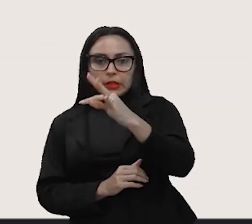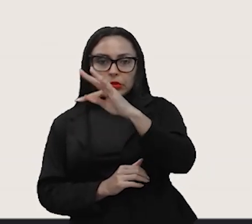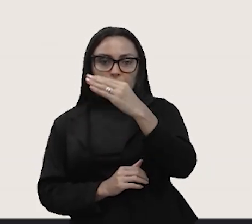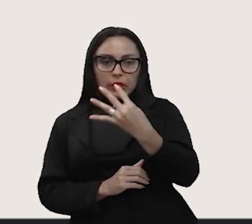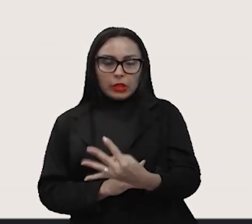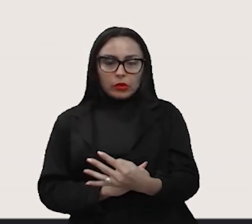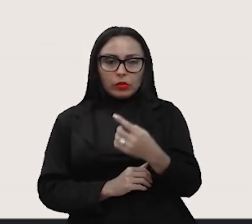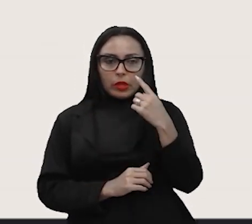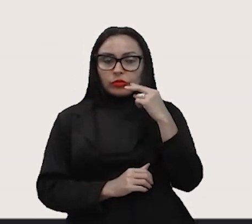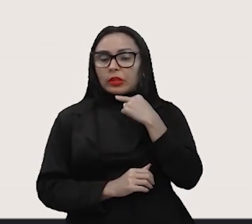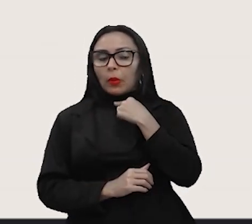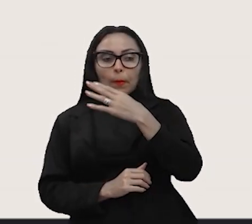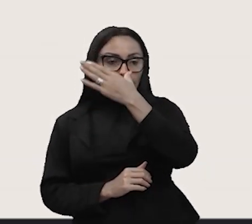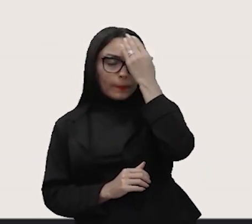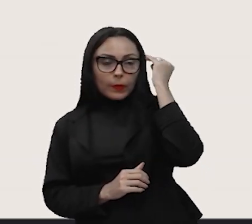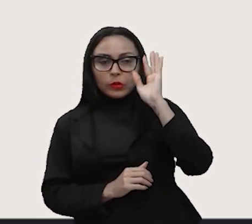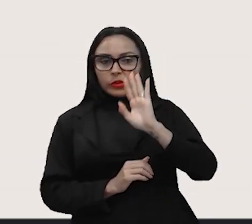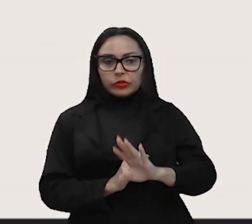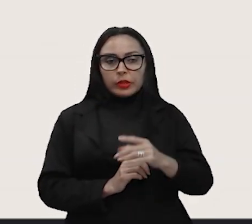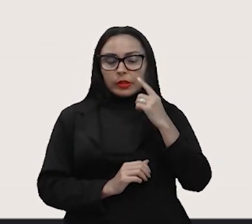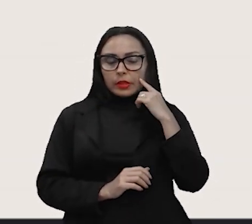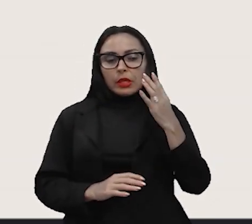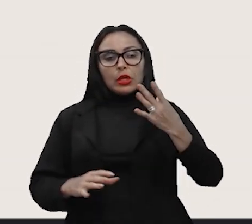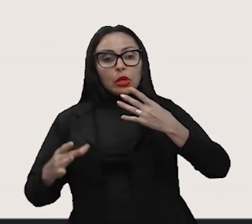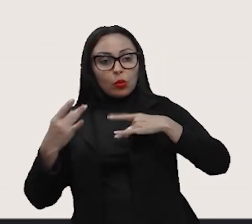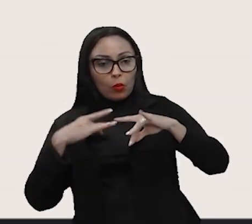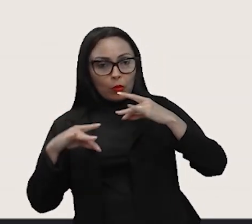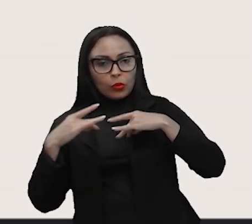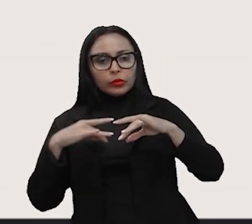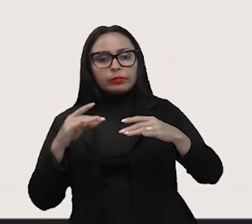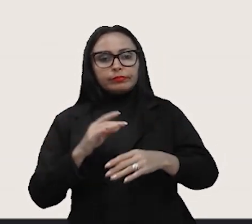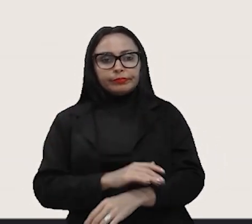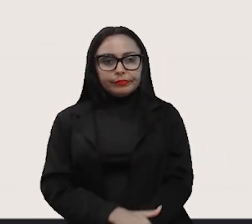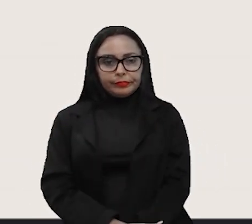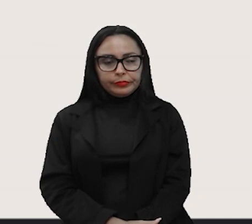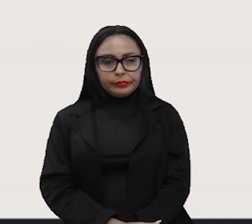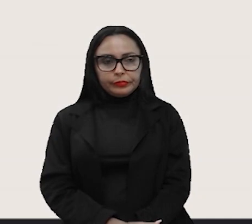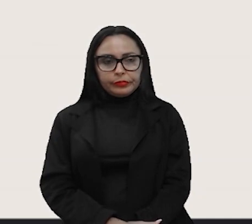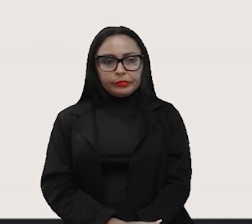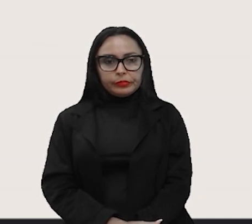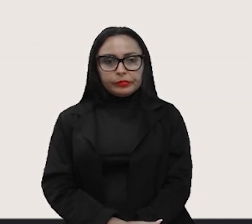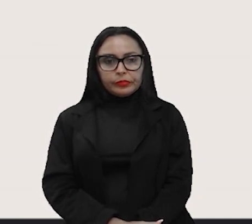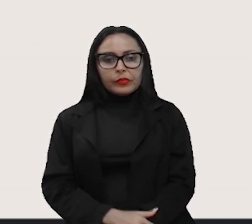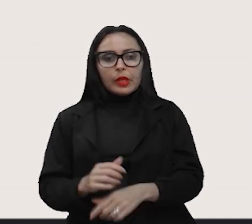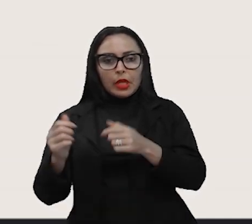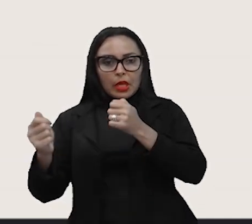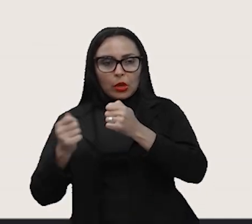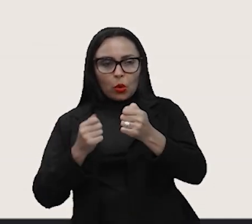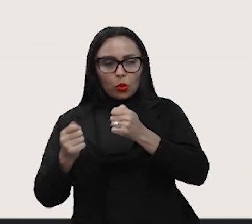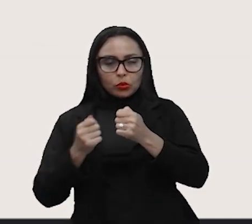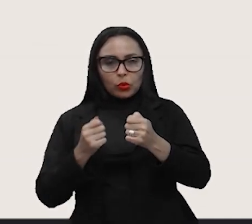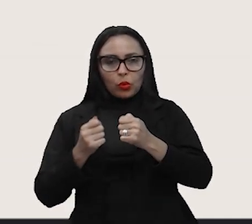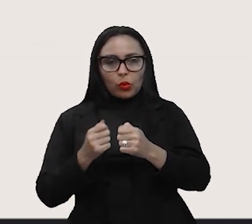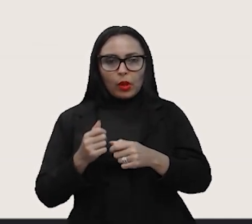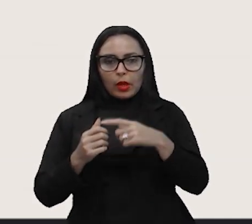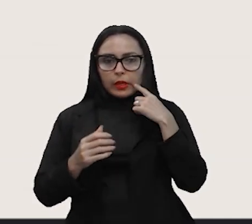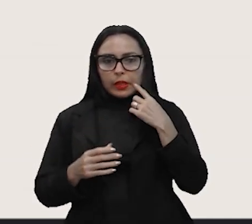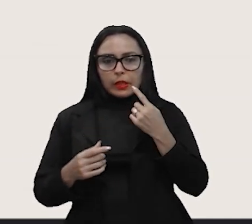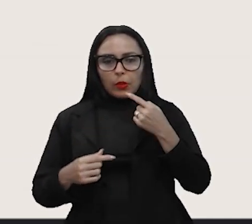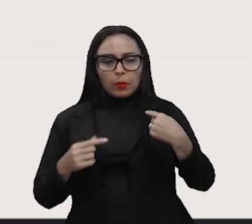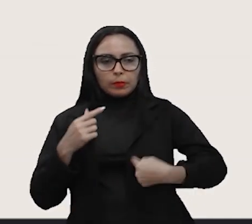pode esquecer que o hormônio T3 e o hormônio T4, eles controlam o metabolismo do corpo.